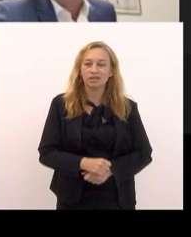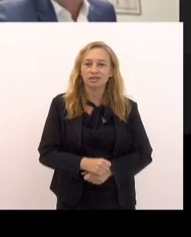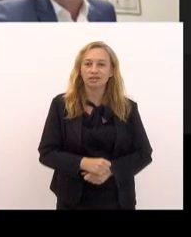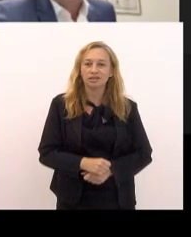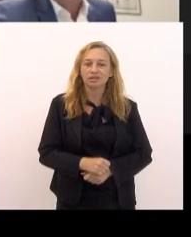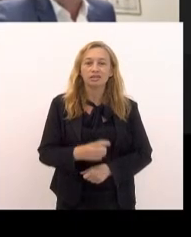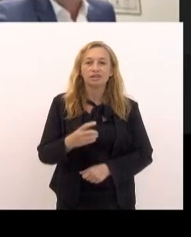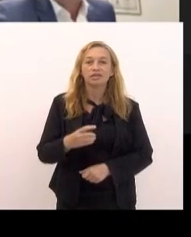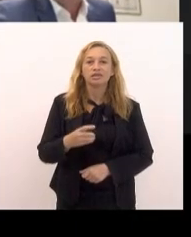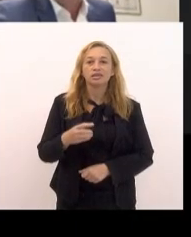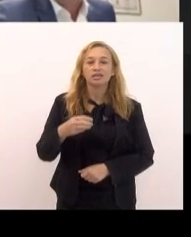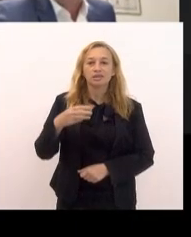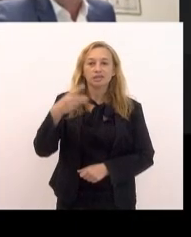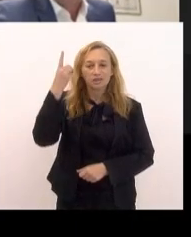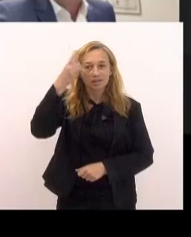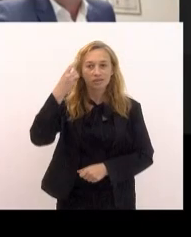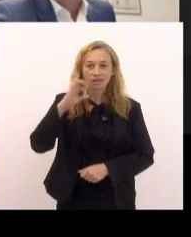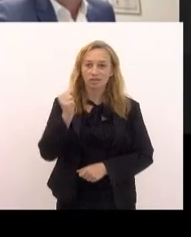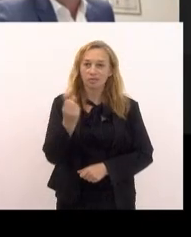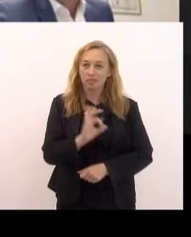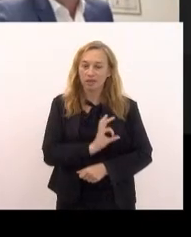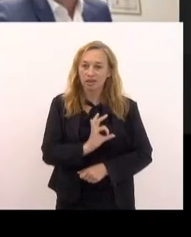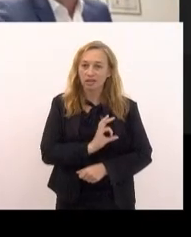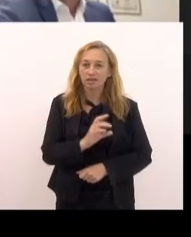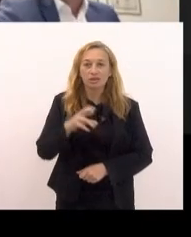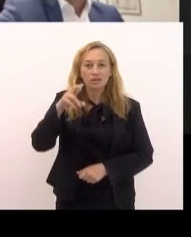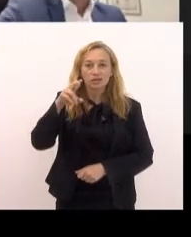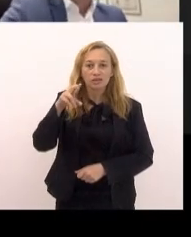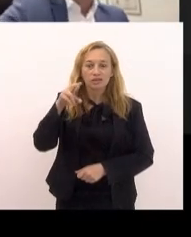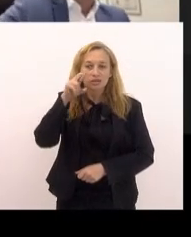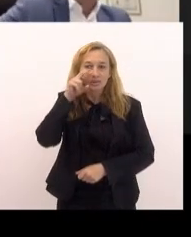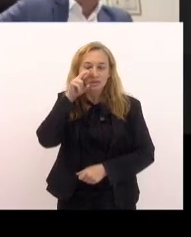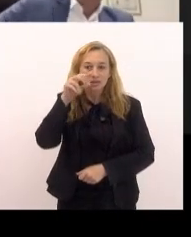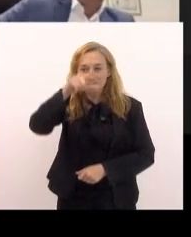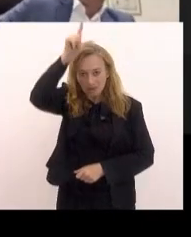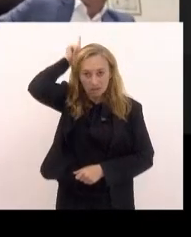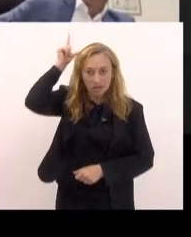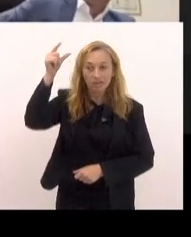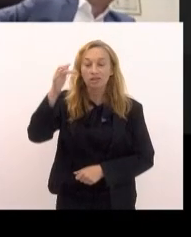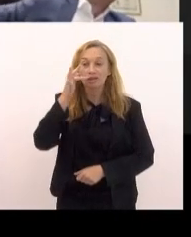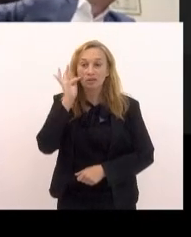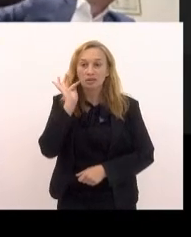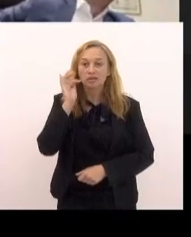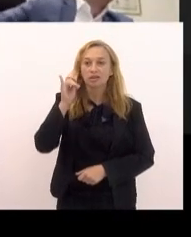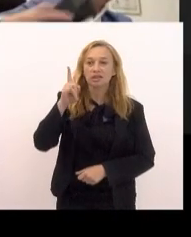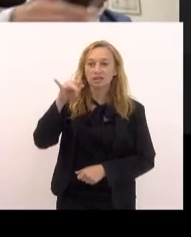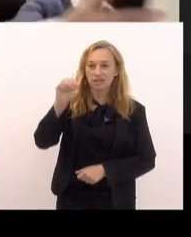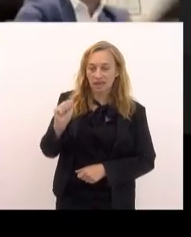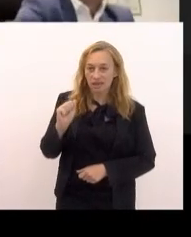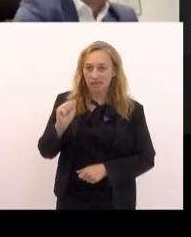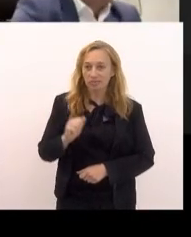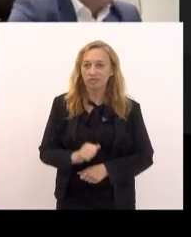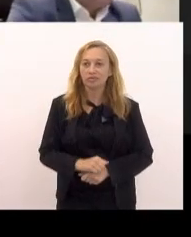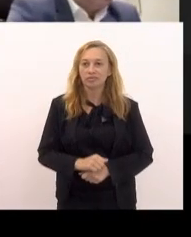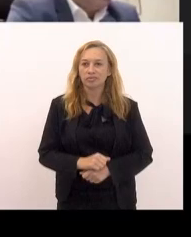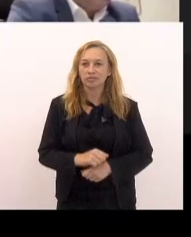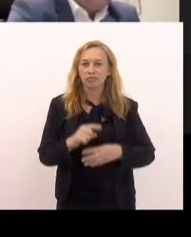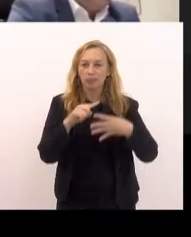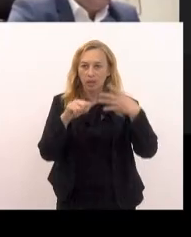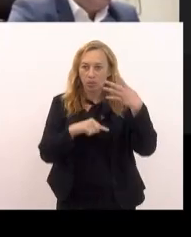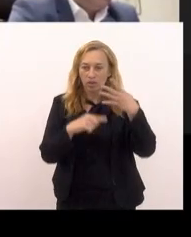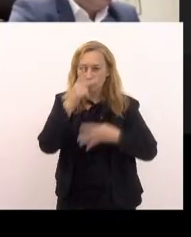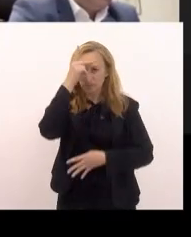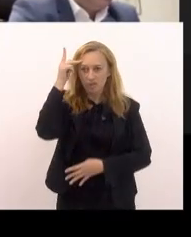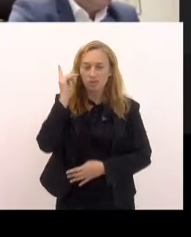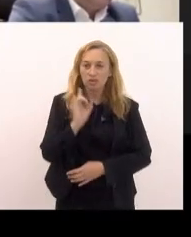Então, deputada Marta. Rosenberg Reis, Luiz Paulo, Flávio Serafini, Célia Jordão. Bebeto, você